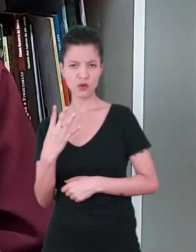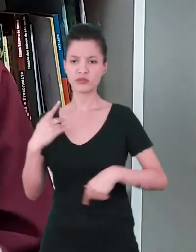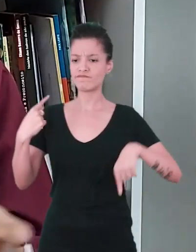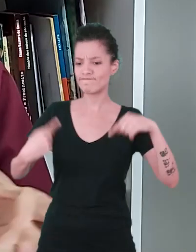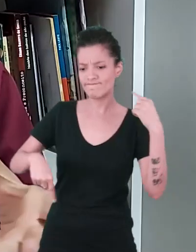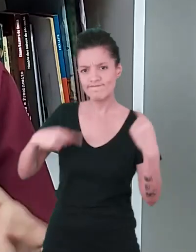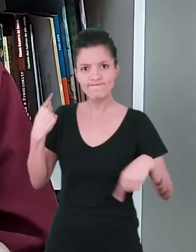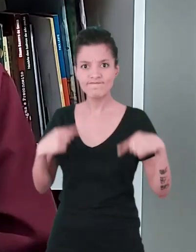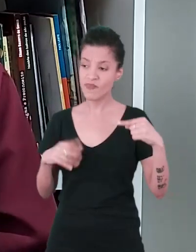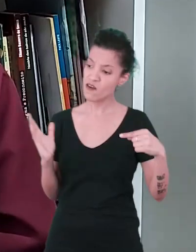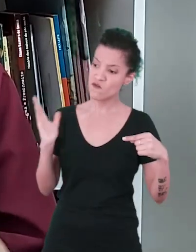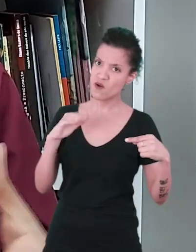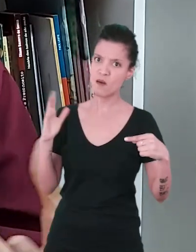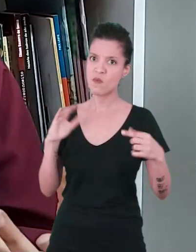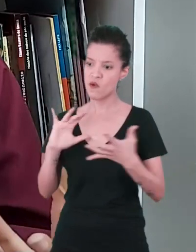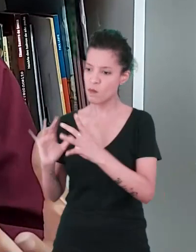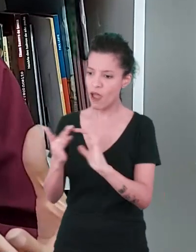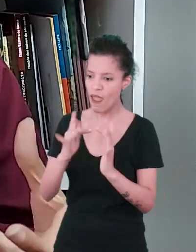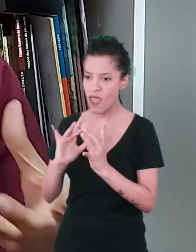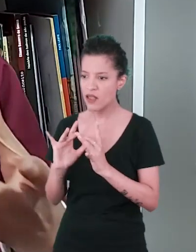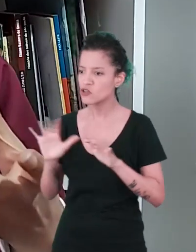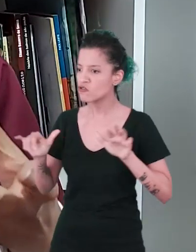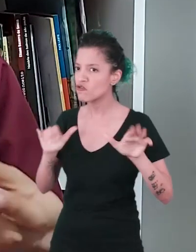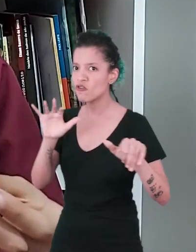conseguiu aproximar e formar uma rede